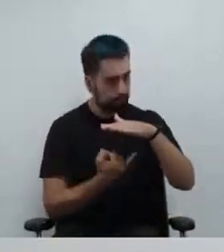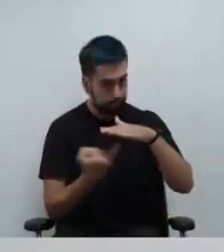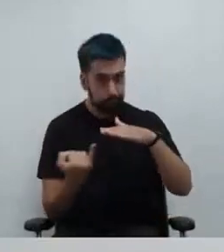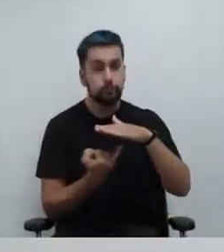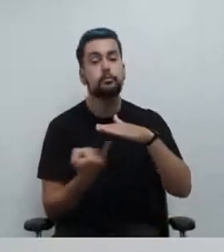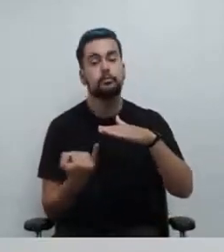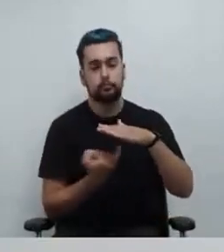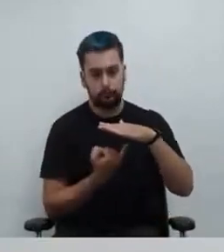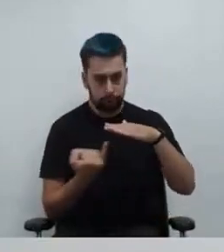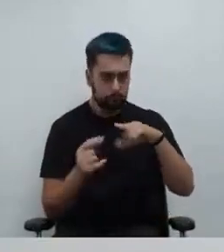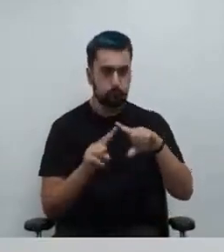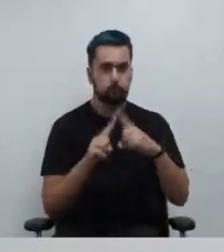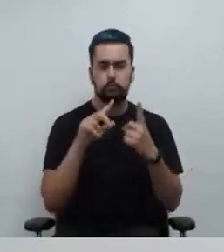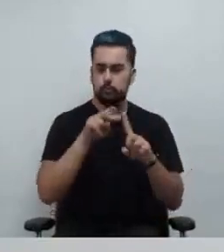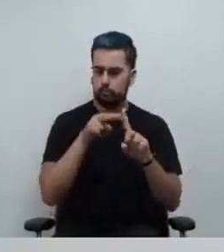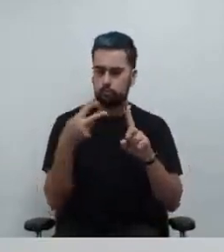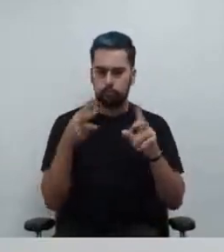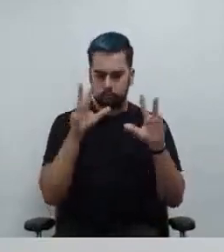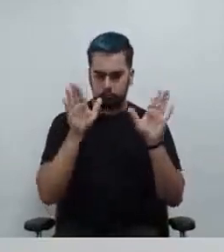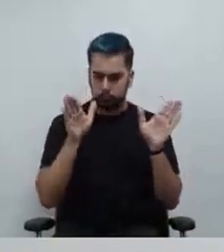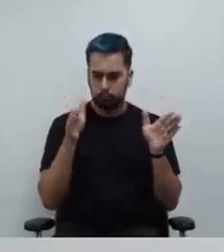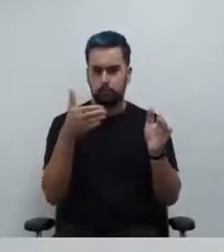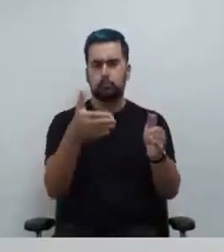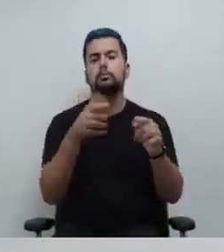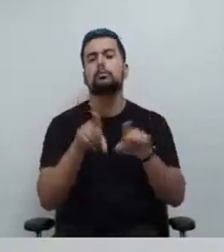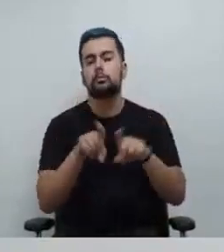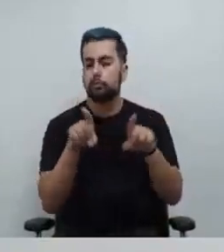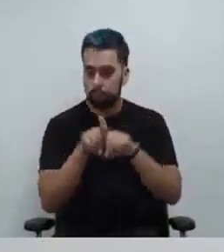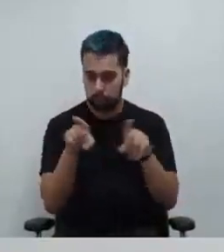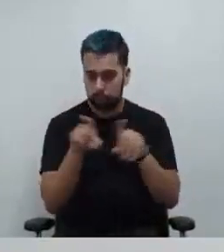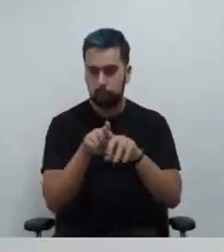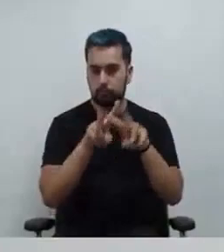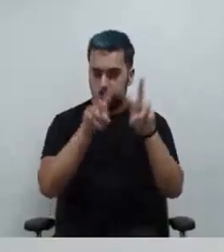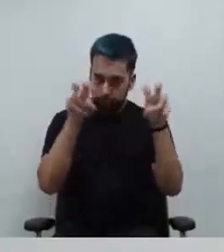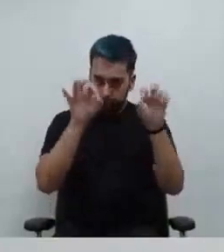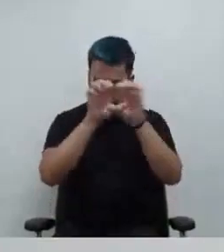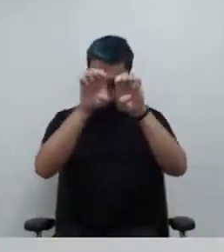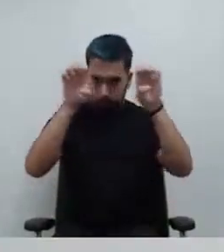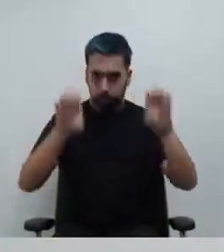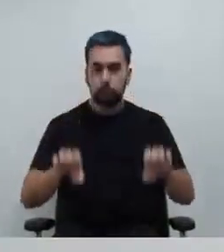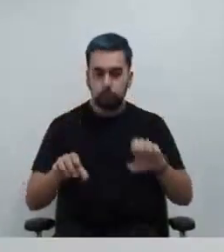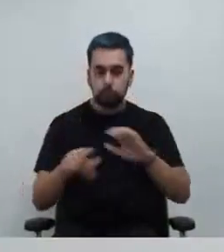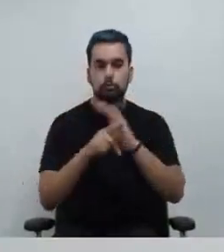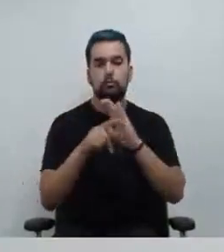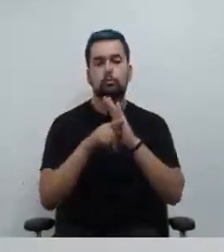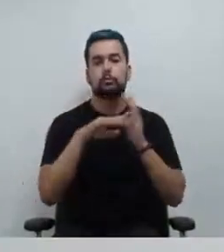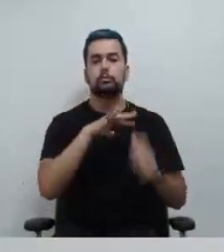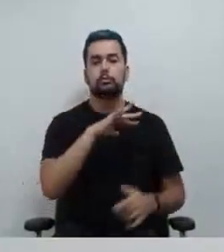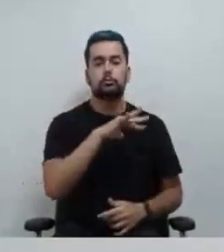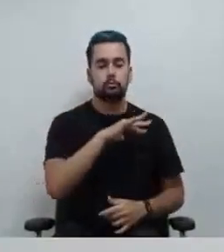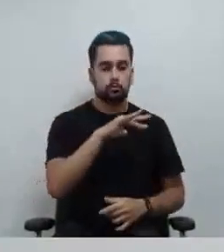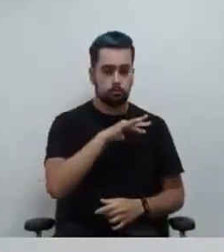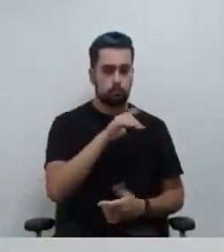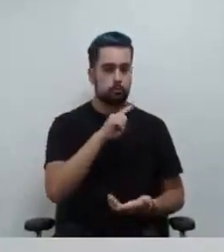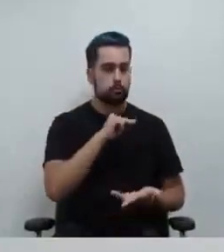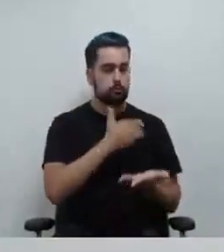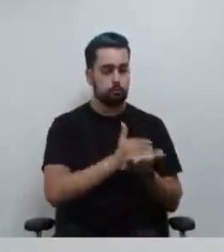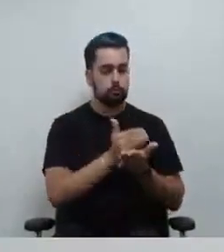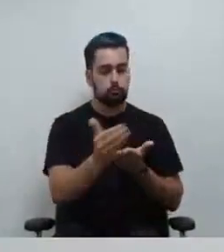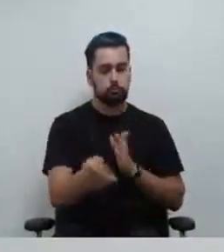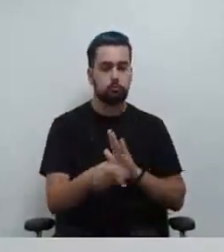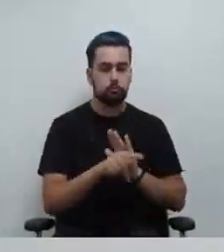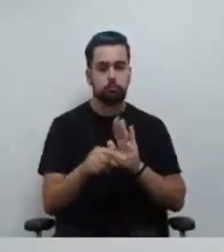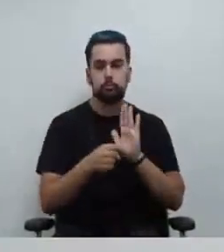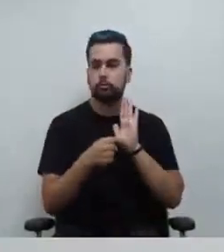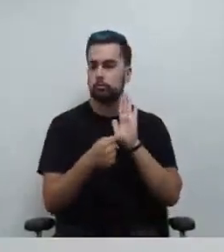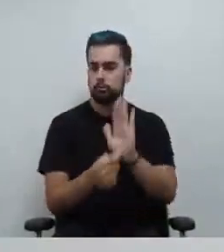definição, mas com olhos muito atentos a questões estruturais dessas cidades onde foram inicialmente